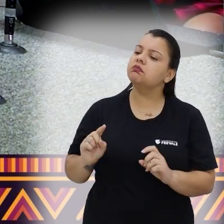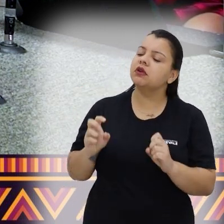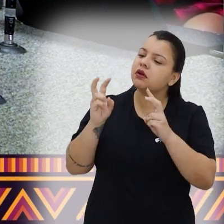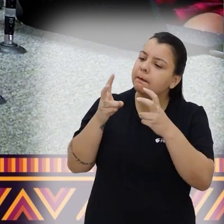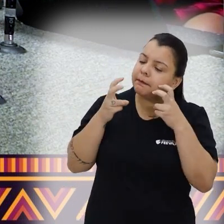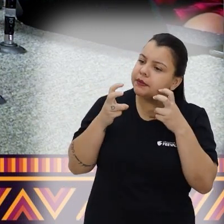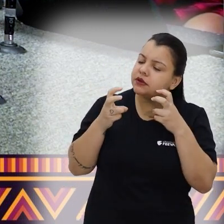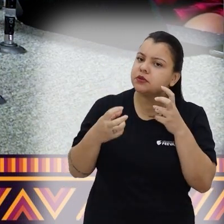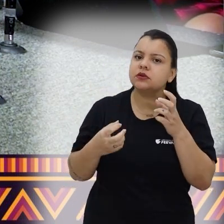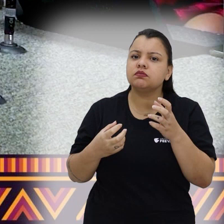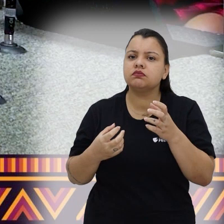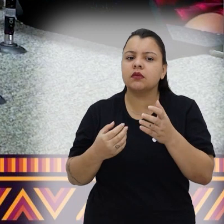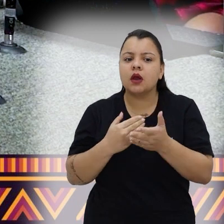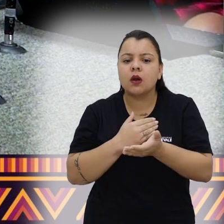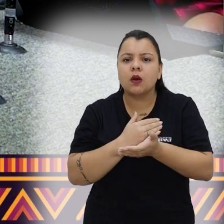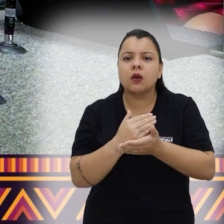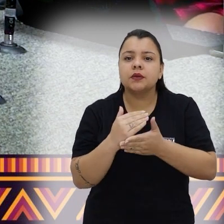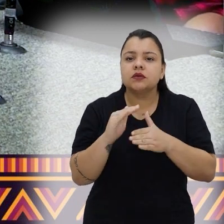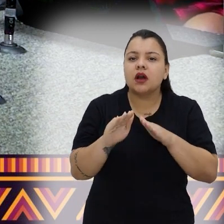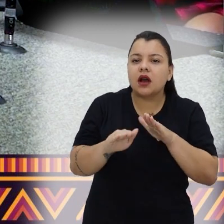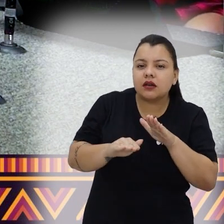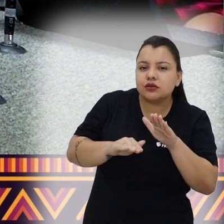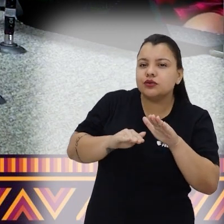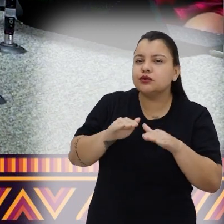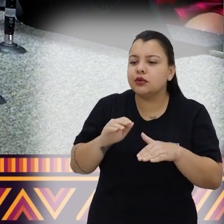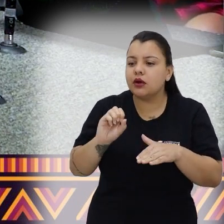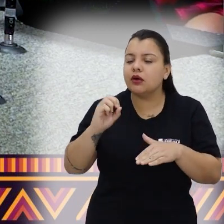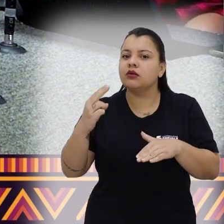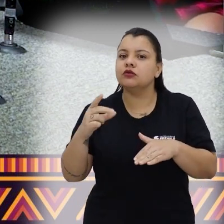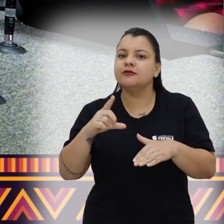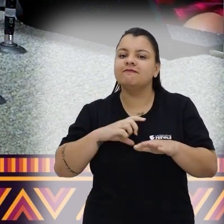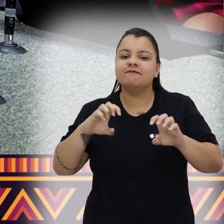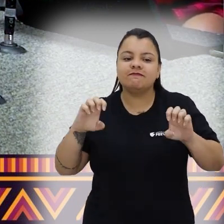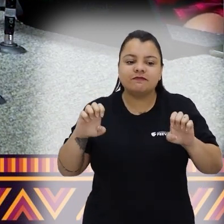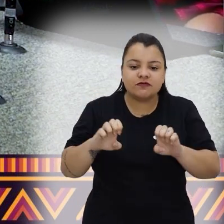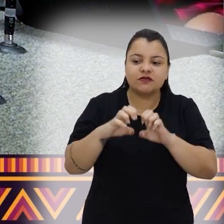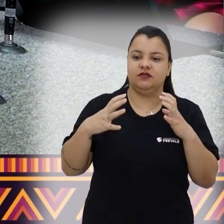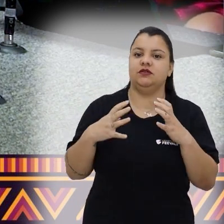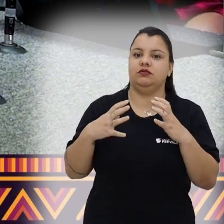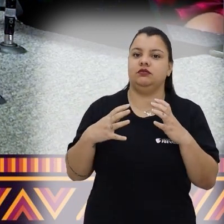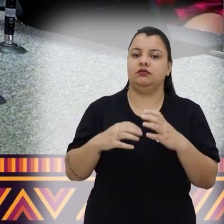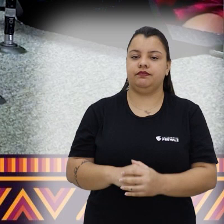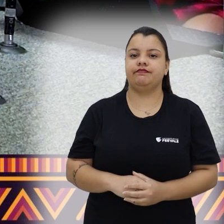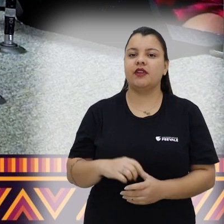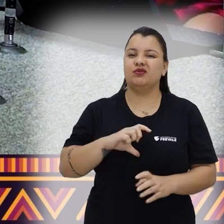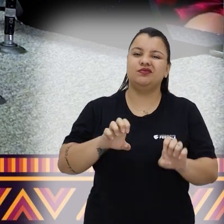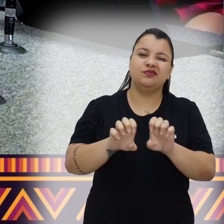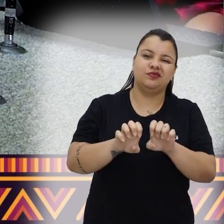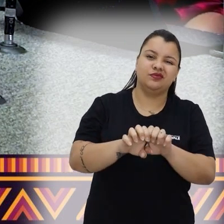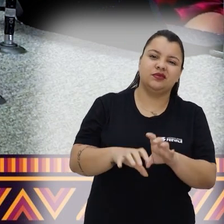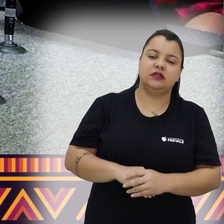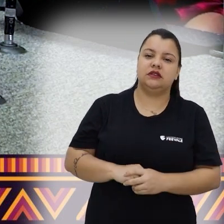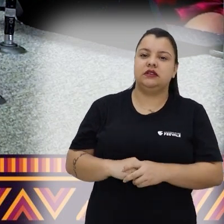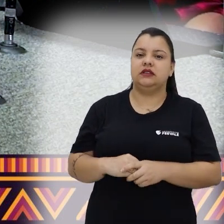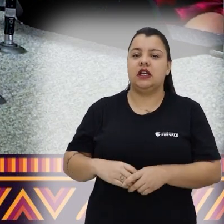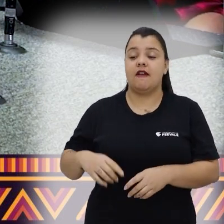ela surgiu aos poucos? Ou tu teve algum evento específico? Eu tive um evento específico. Eu fui a